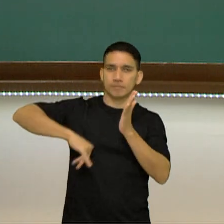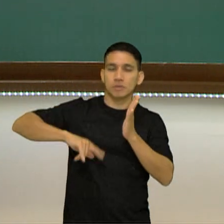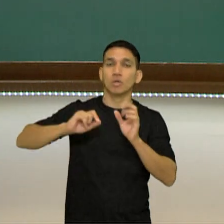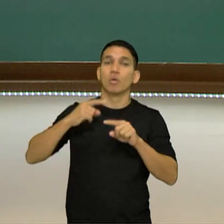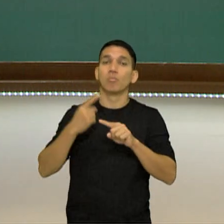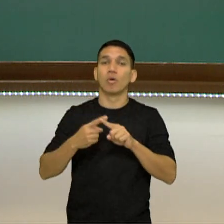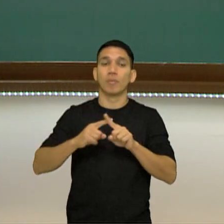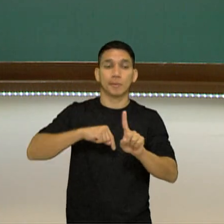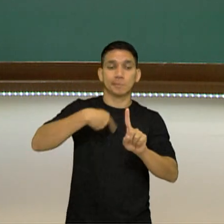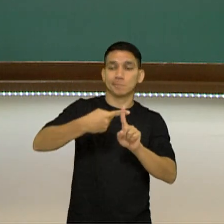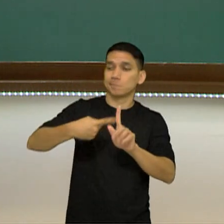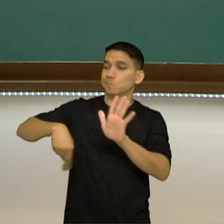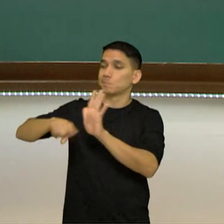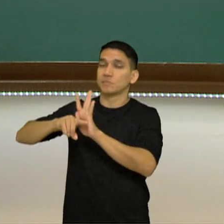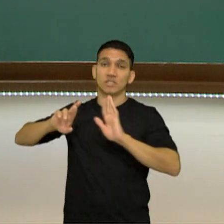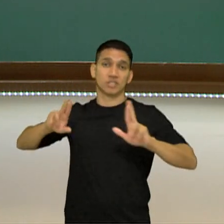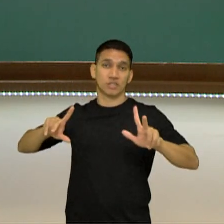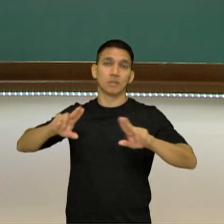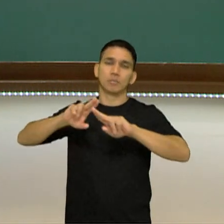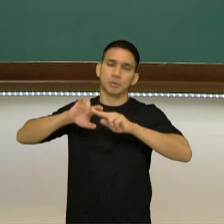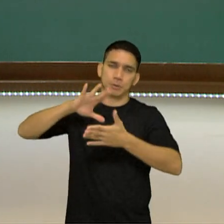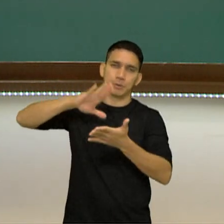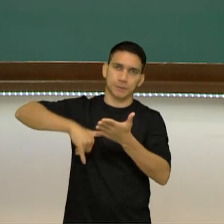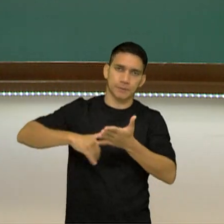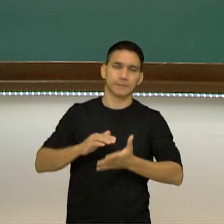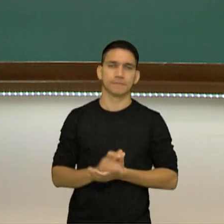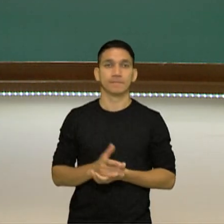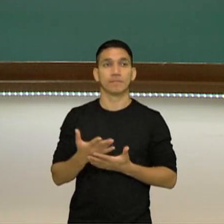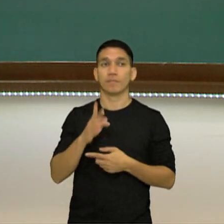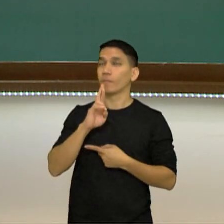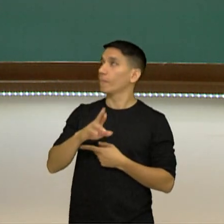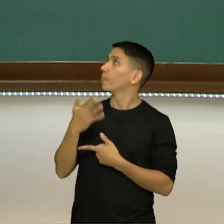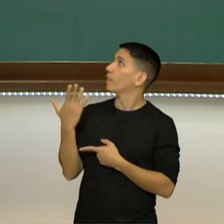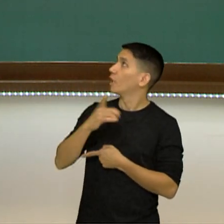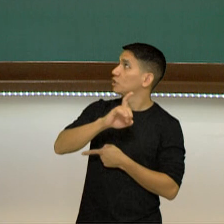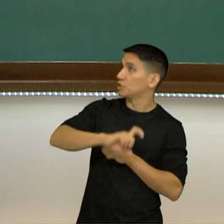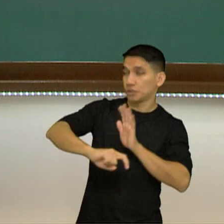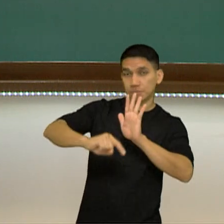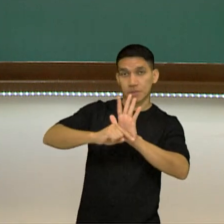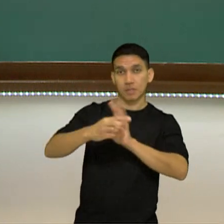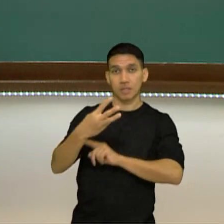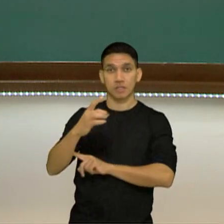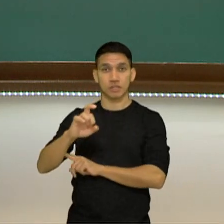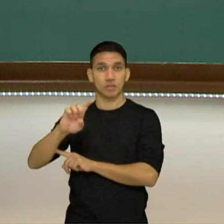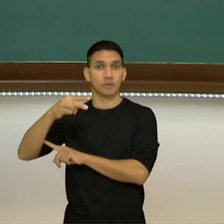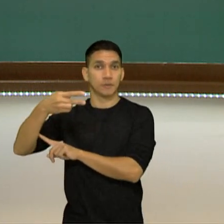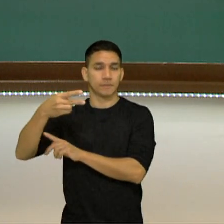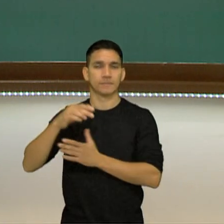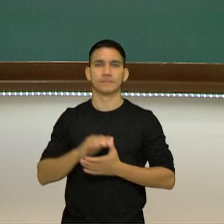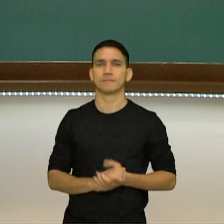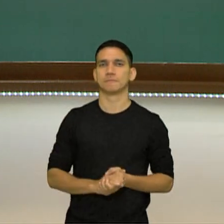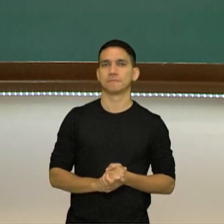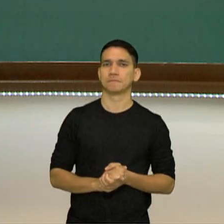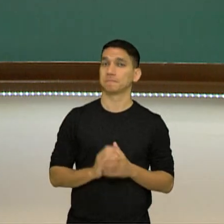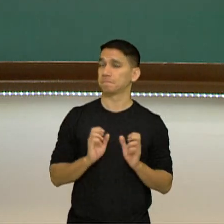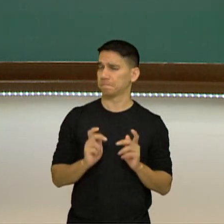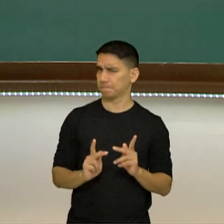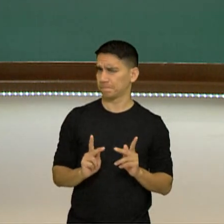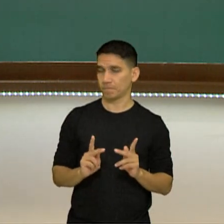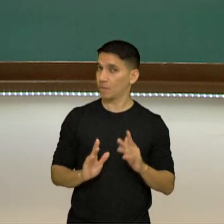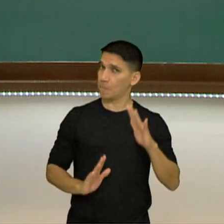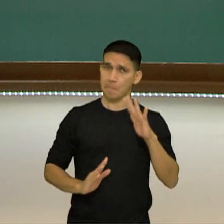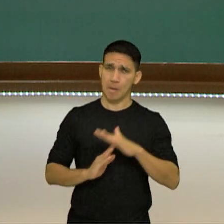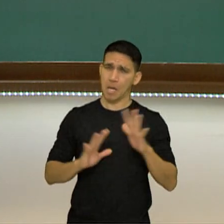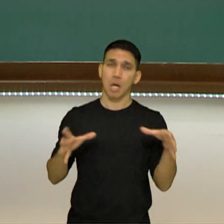têm sinais diferentes Ok então ficou como x - 3x ao quadrado Ok o